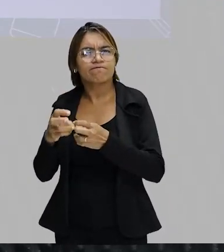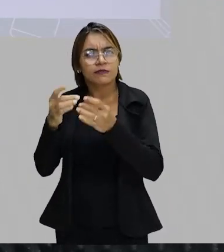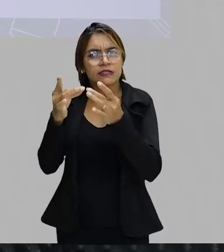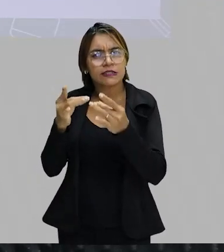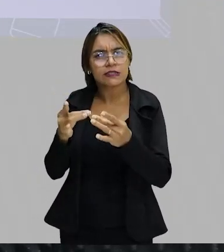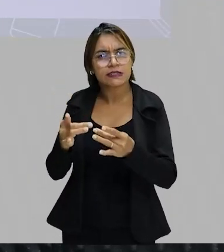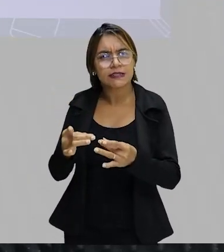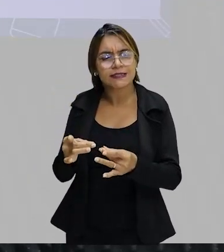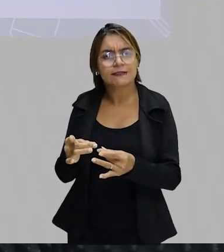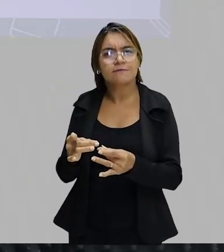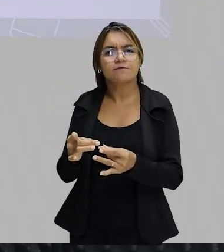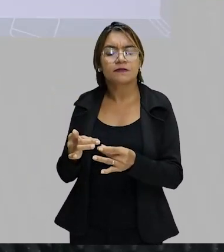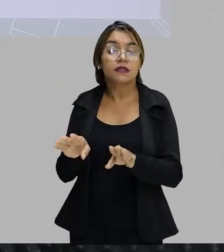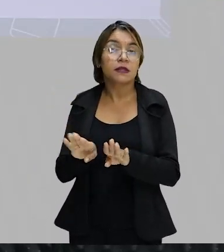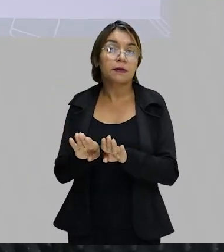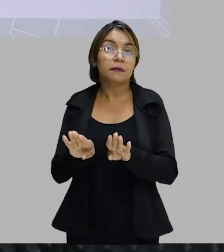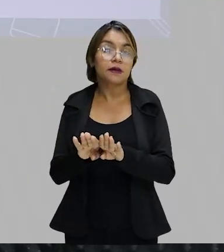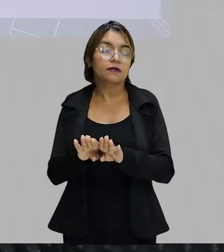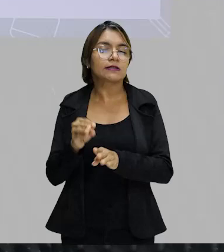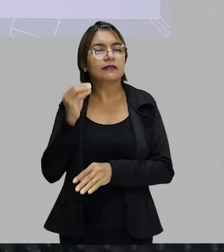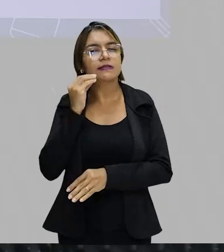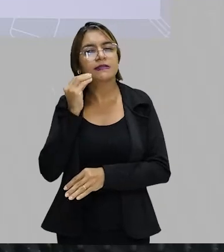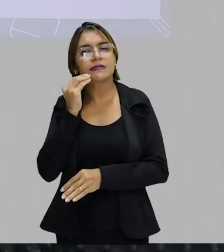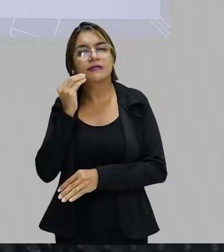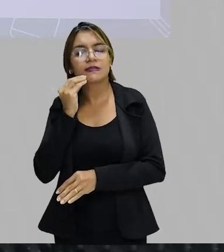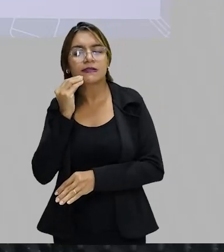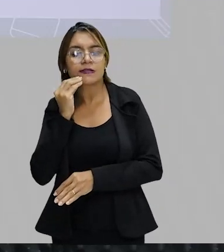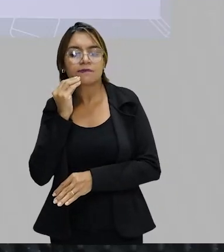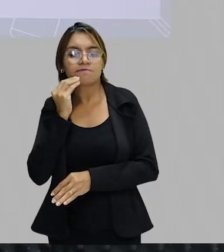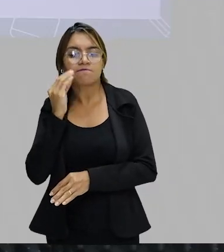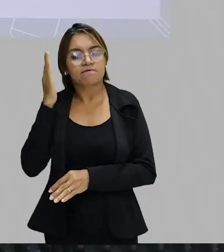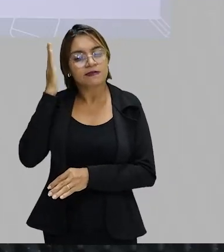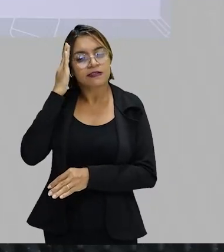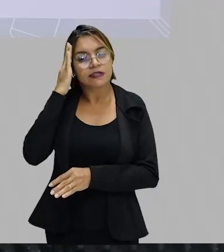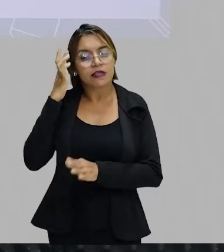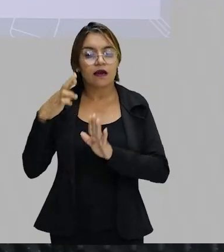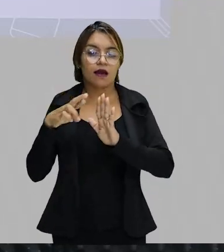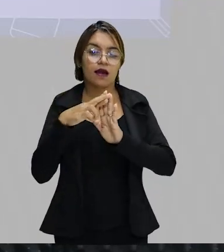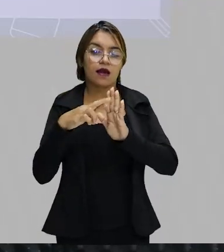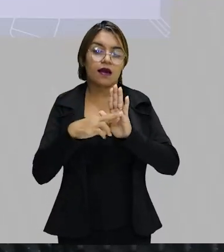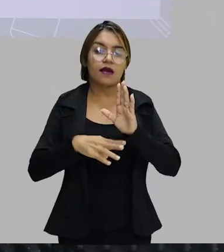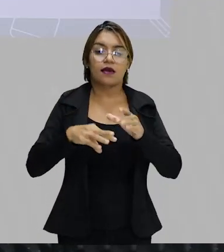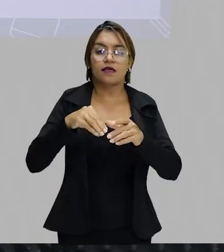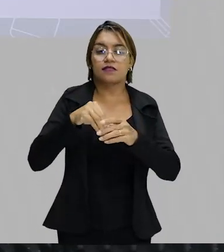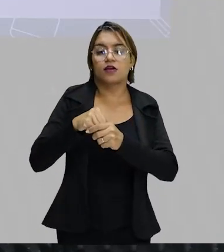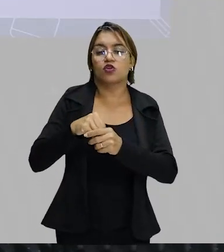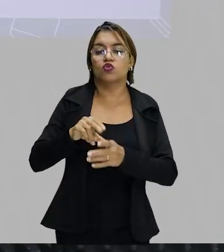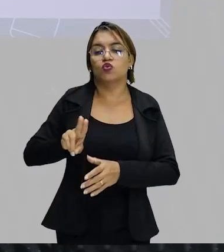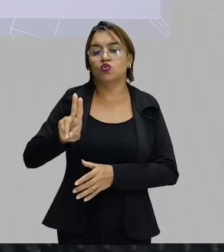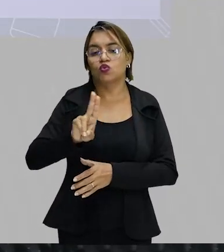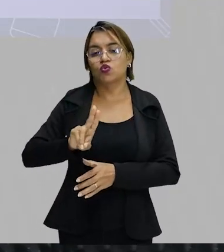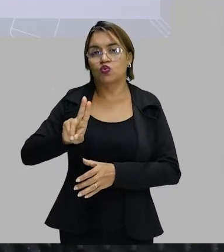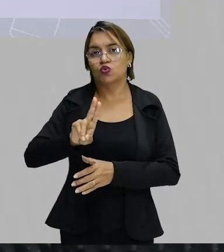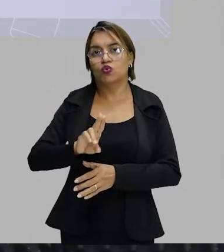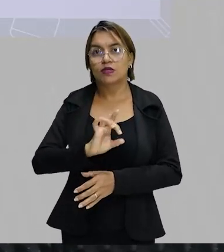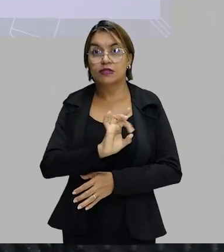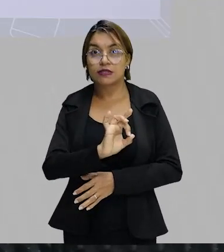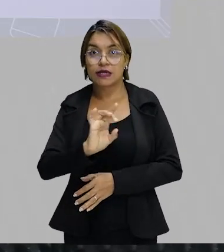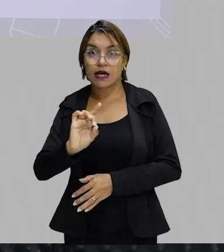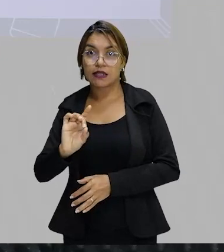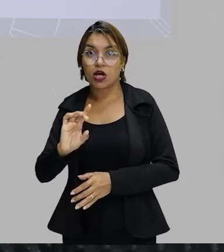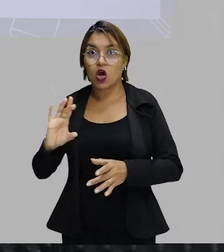descrever, ou de você até mesmo tentar reconhecer a regra dentro da aplicabilidade de cada conectivo, tá